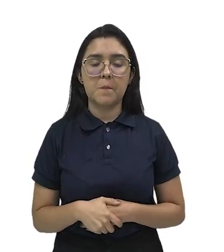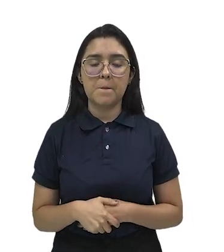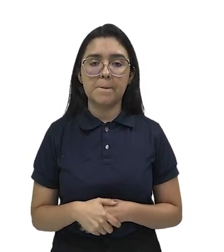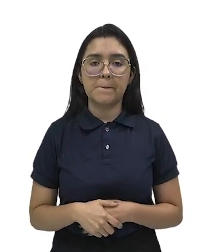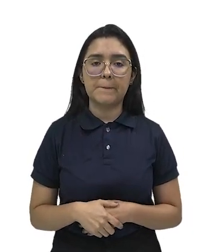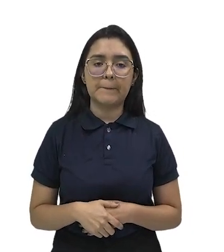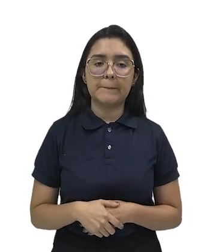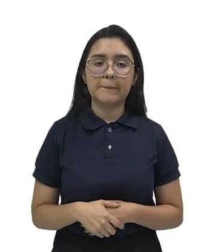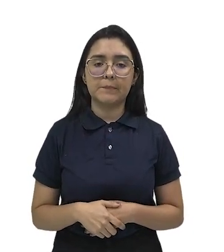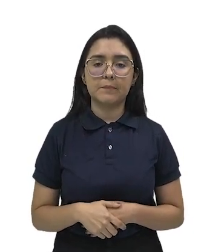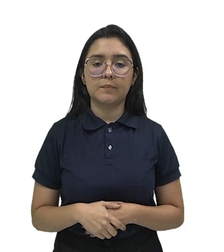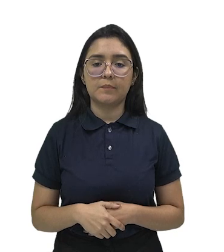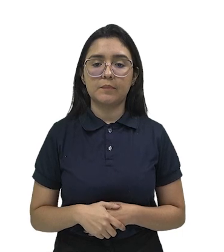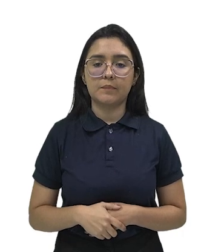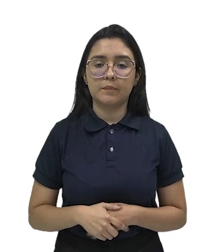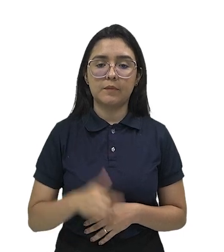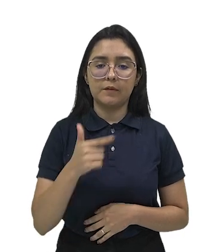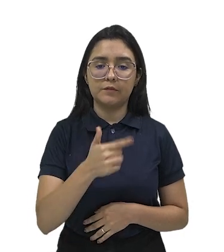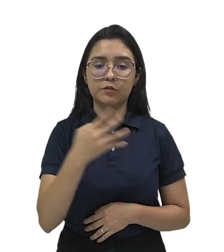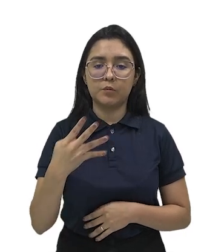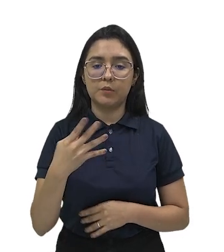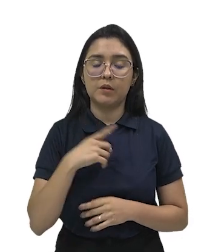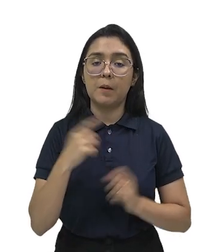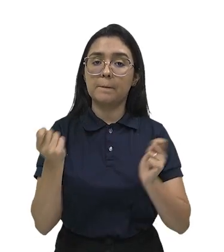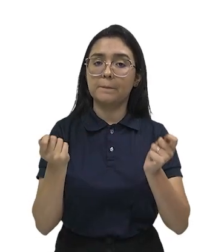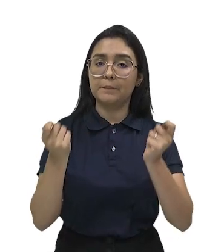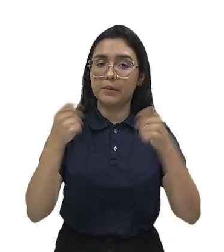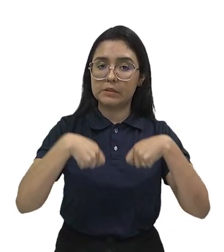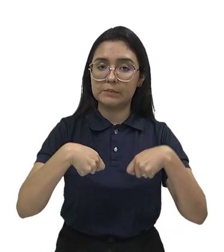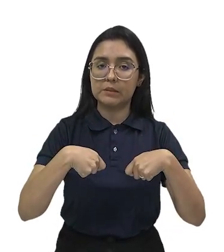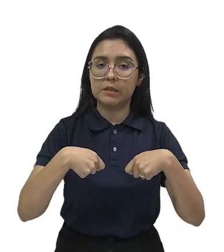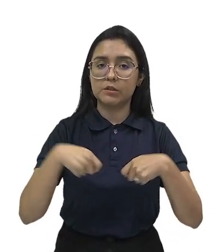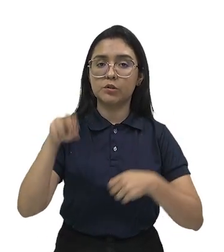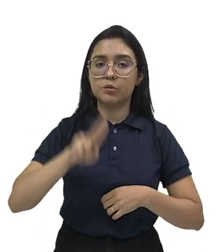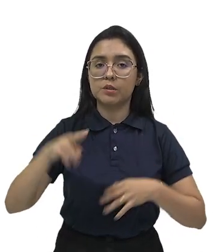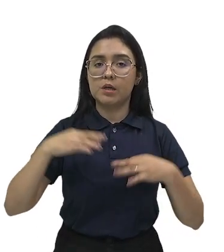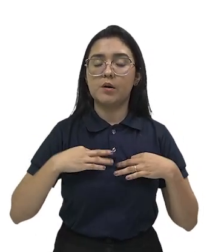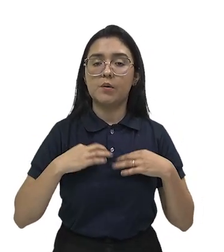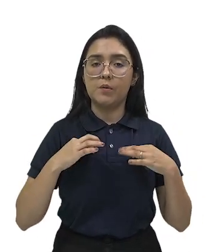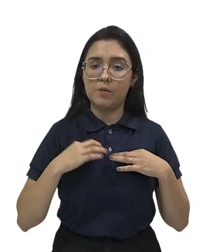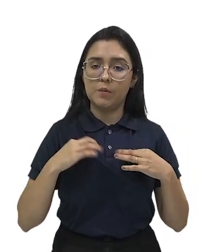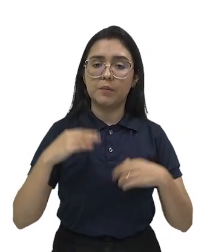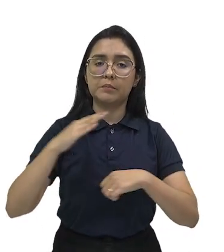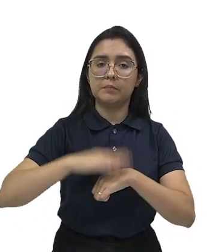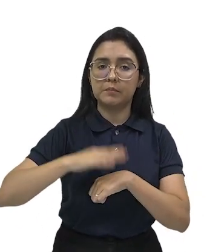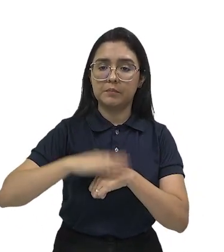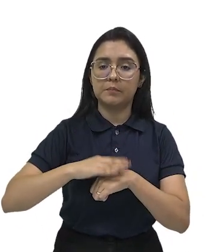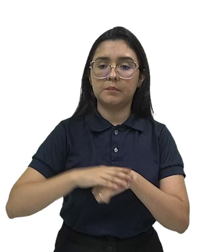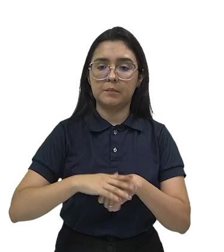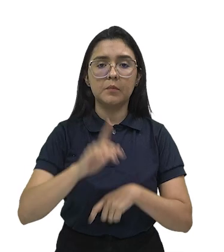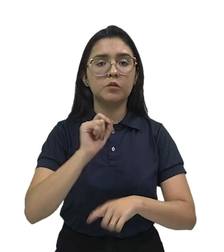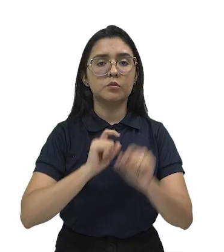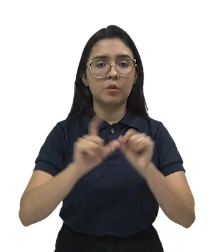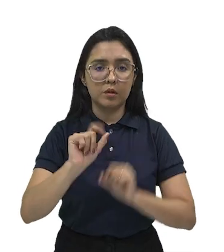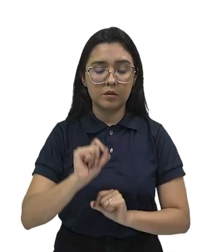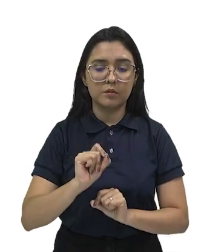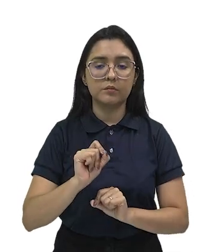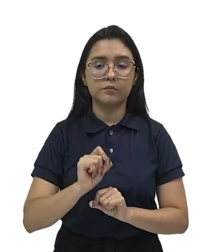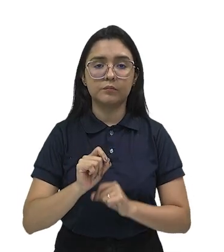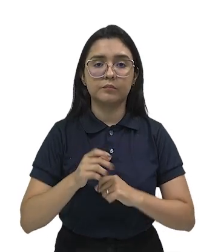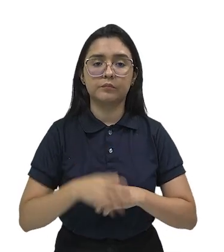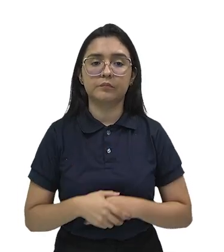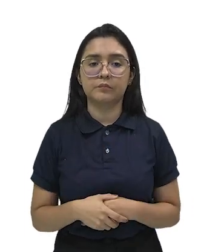6 vezes 4, 24 maneiras, né? Que você pode